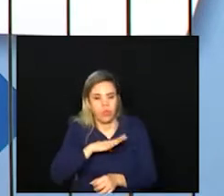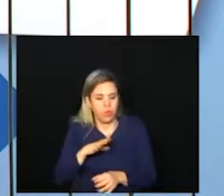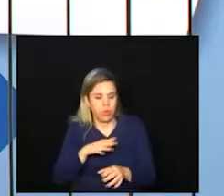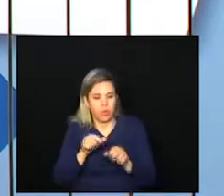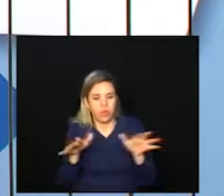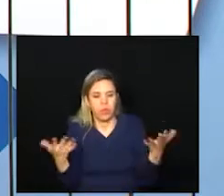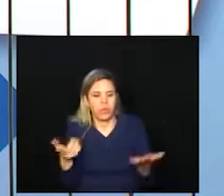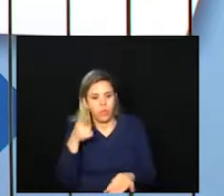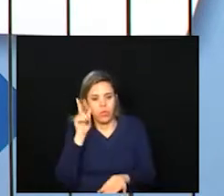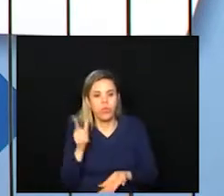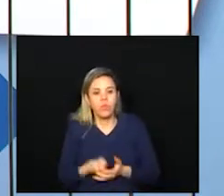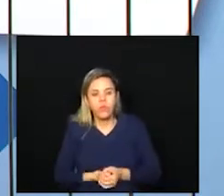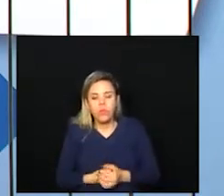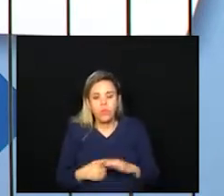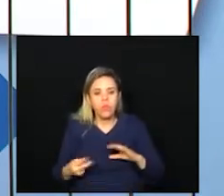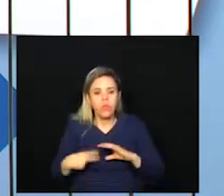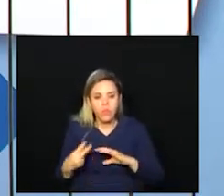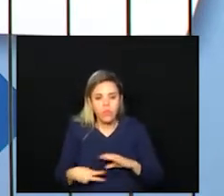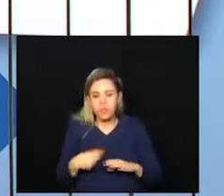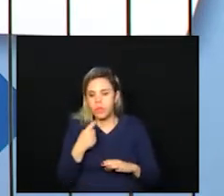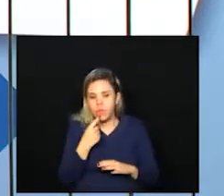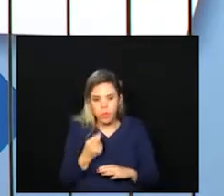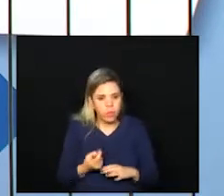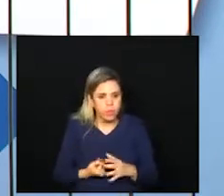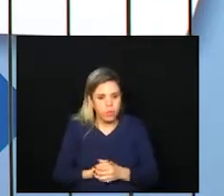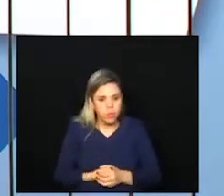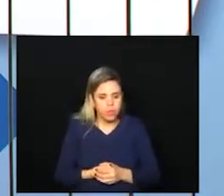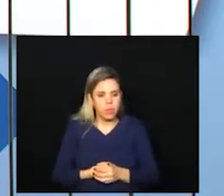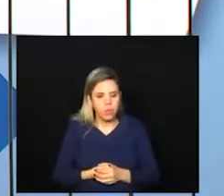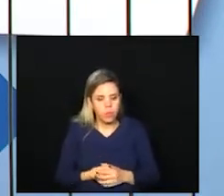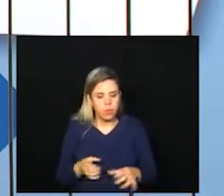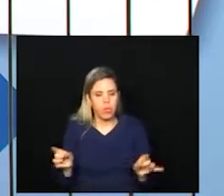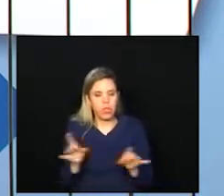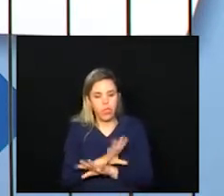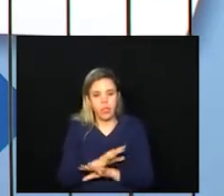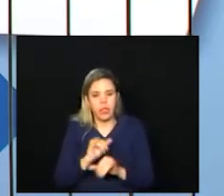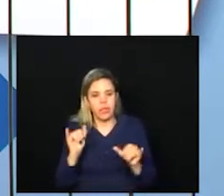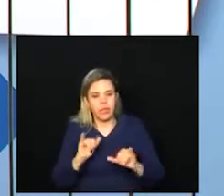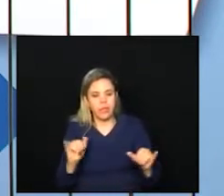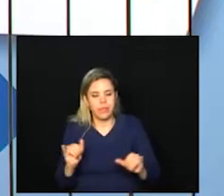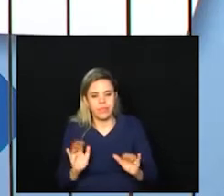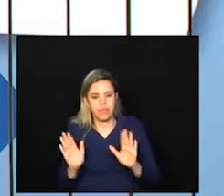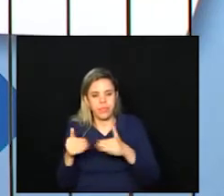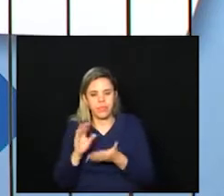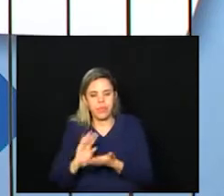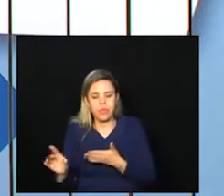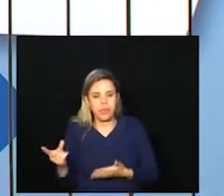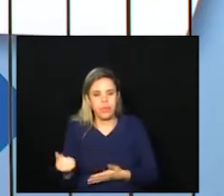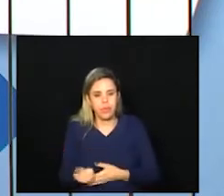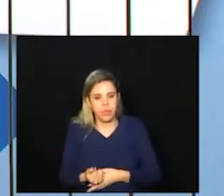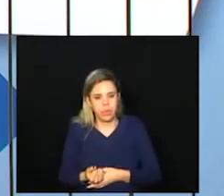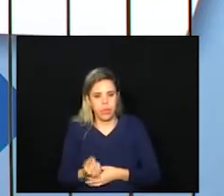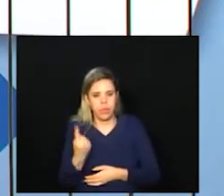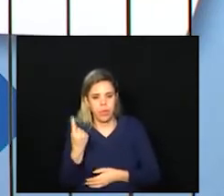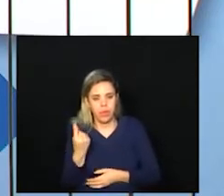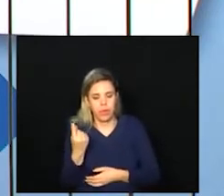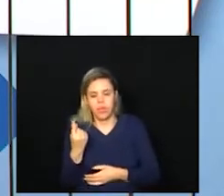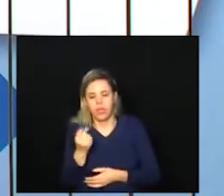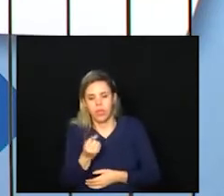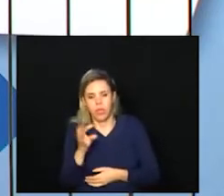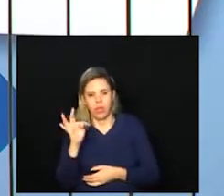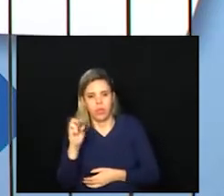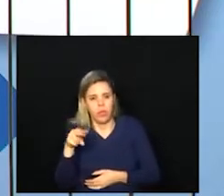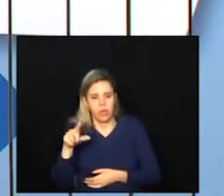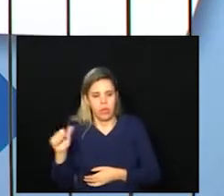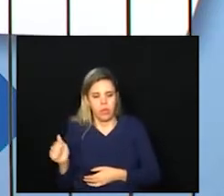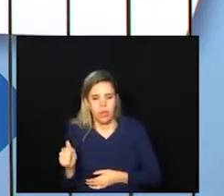E ontem, a Câmara de Campinas encerrou a campanha destinando aí cerca de 1 tonelada